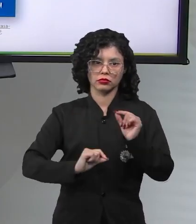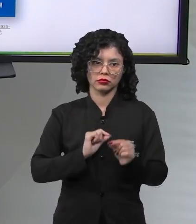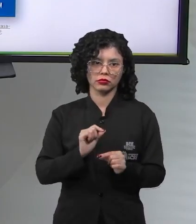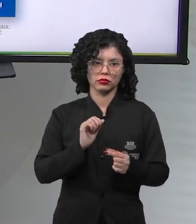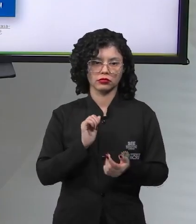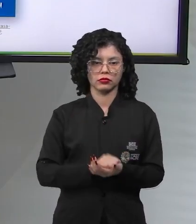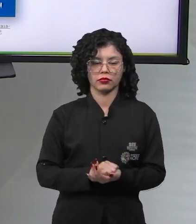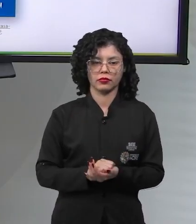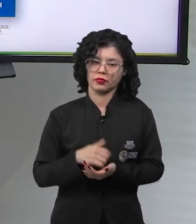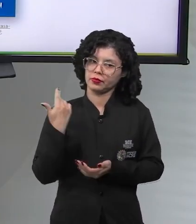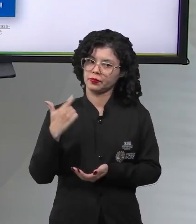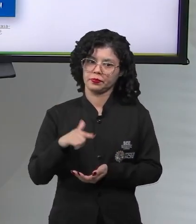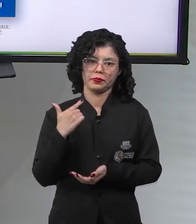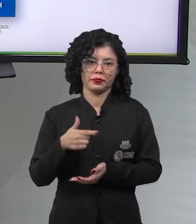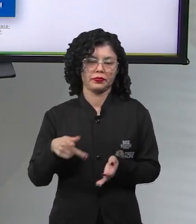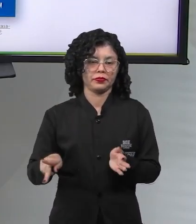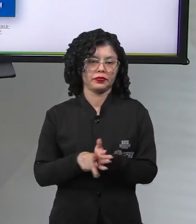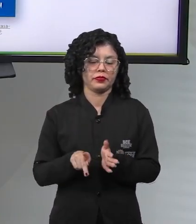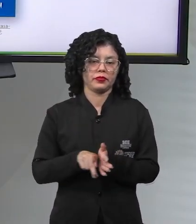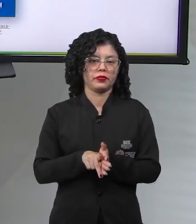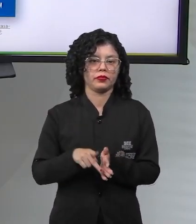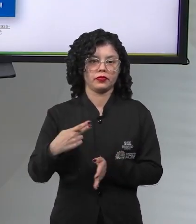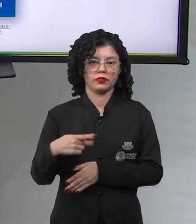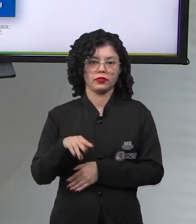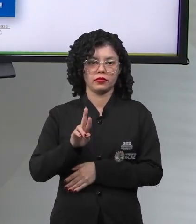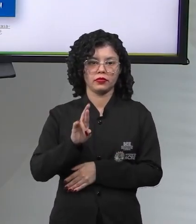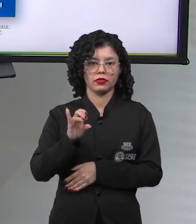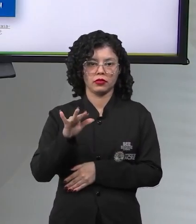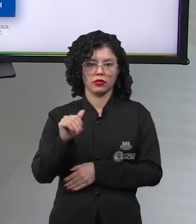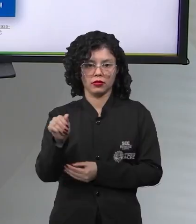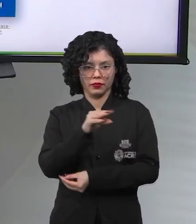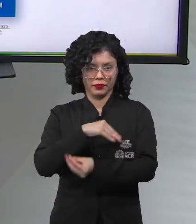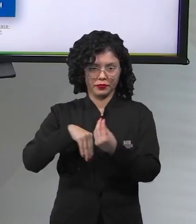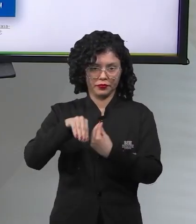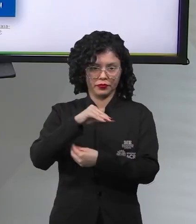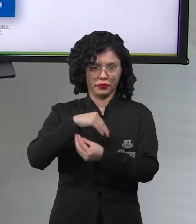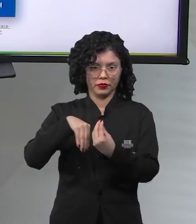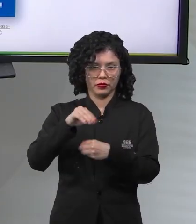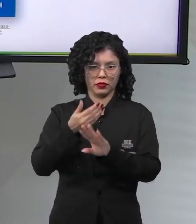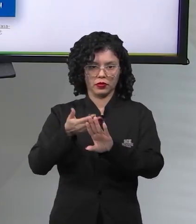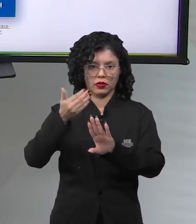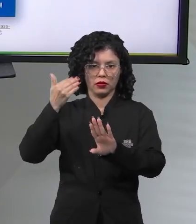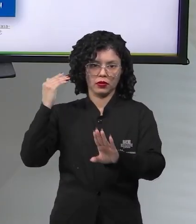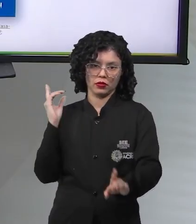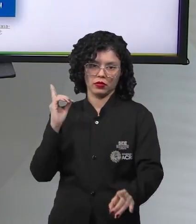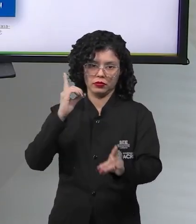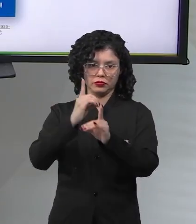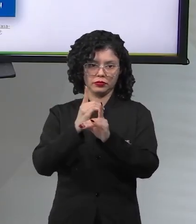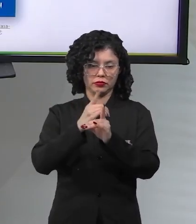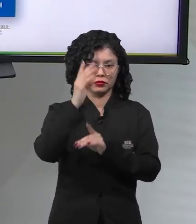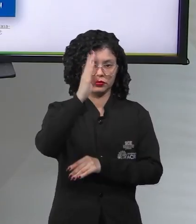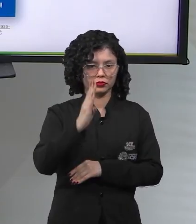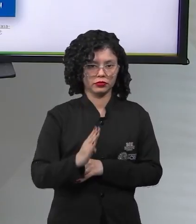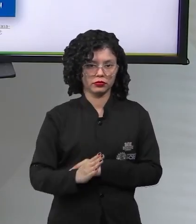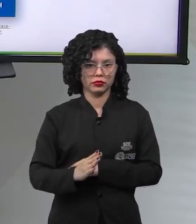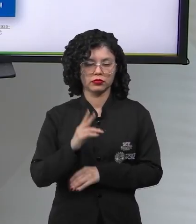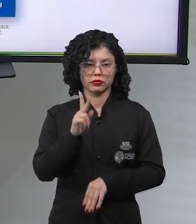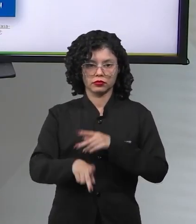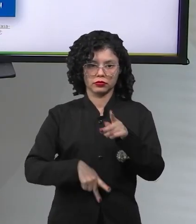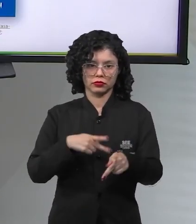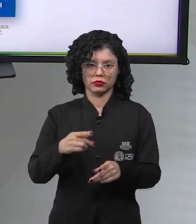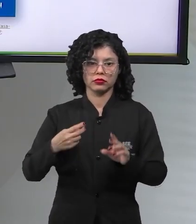nós não temos uma raça pura no Brasil. Nós sabemos que, à época do descobrimento, a população